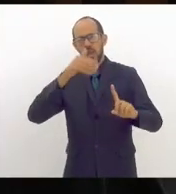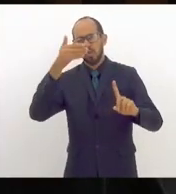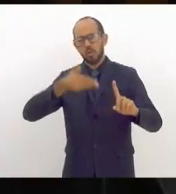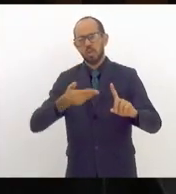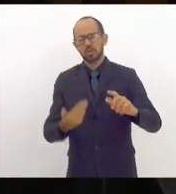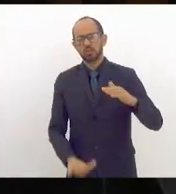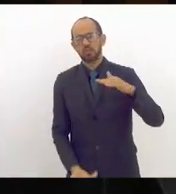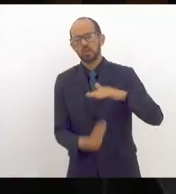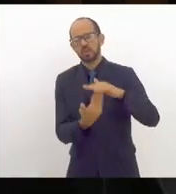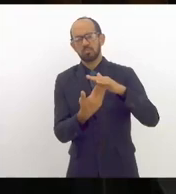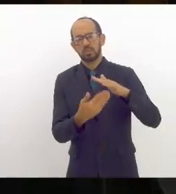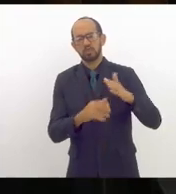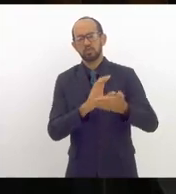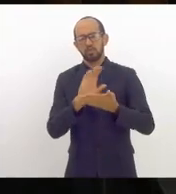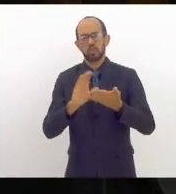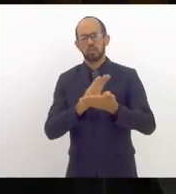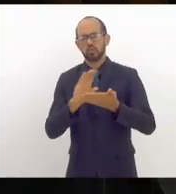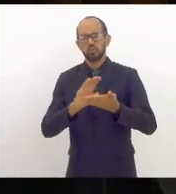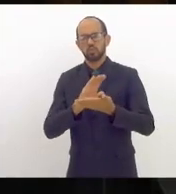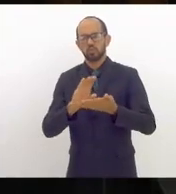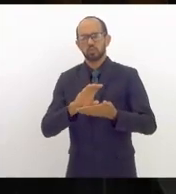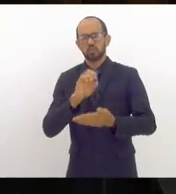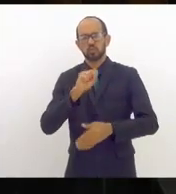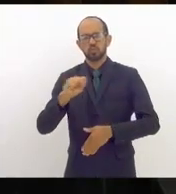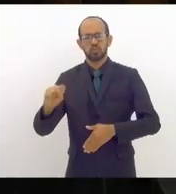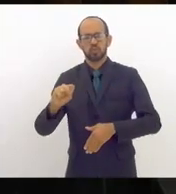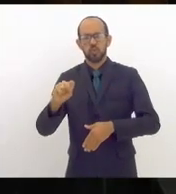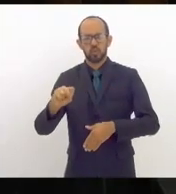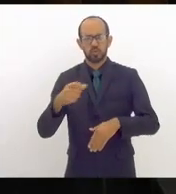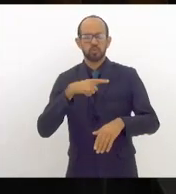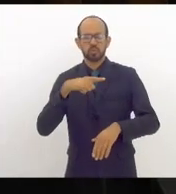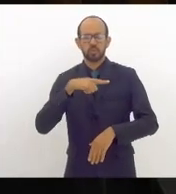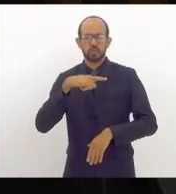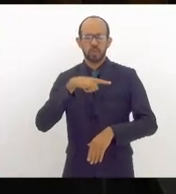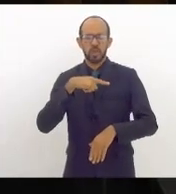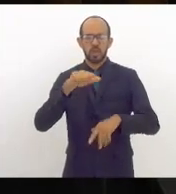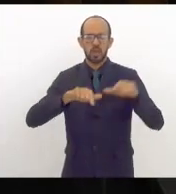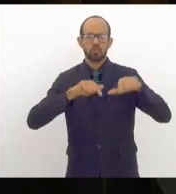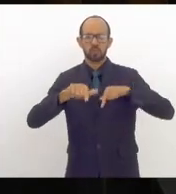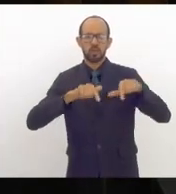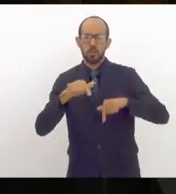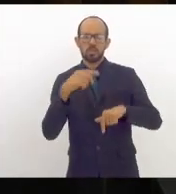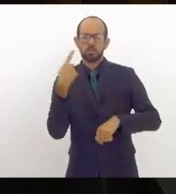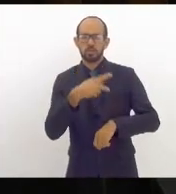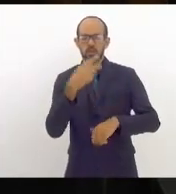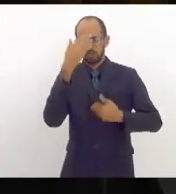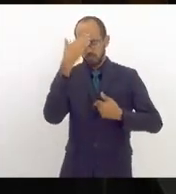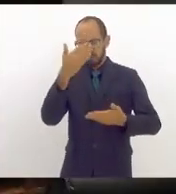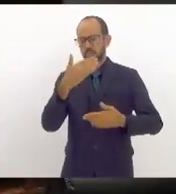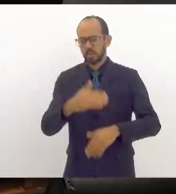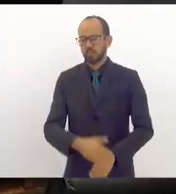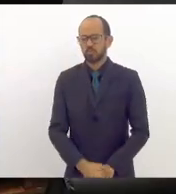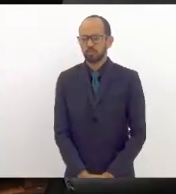limites que a Constituição de 88 impõe a sua atividade pública obrigado